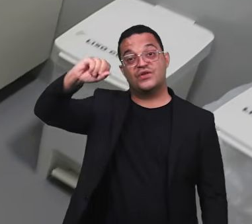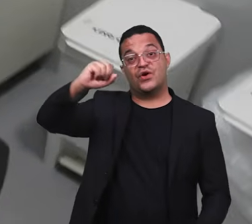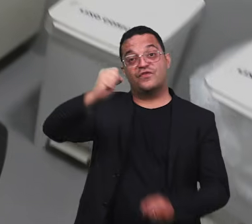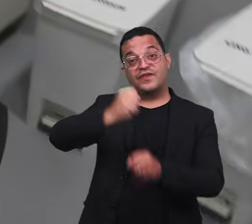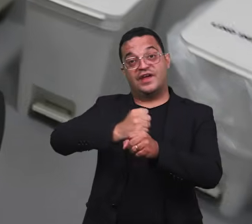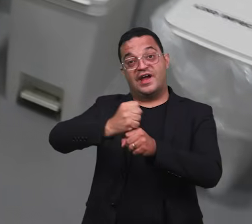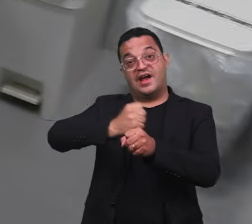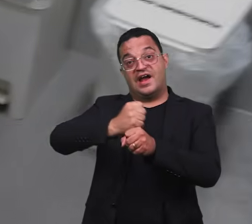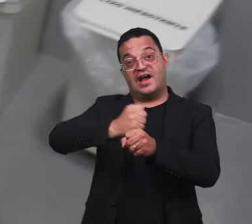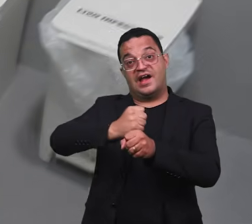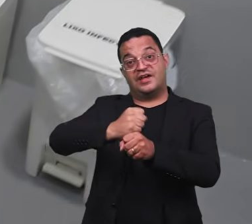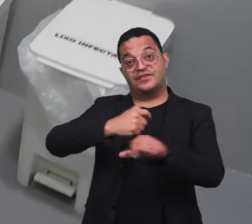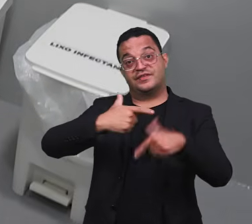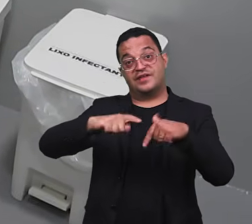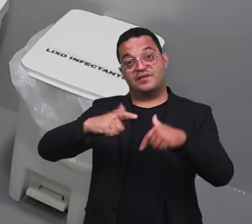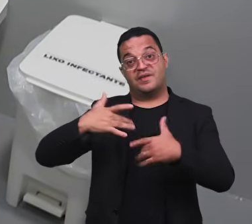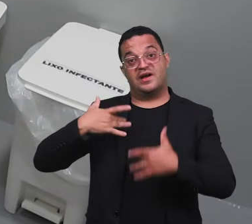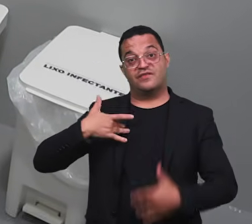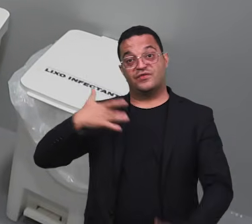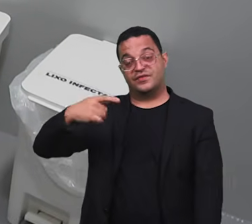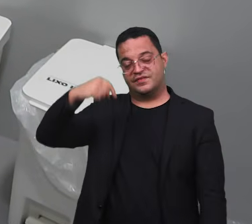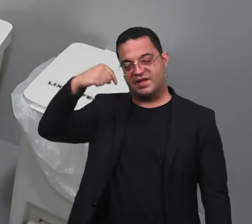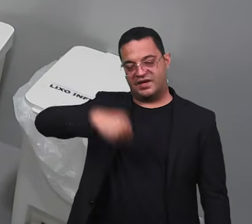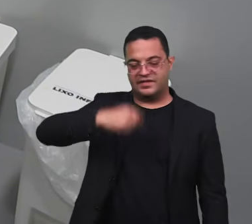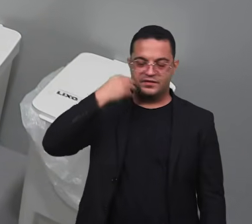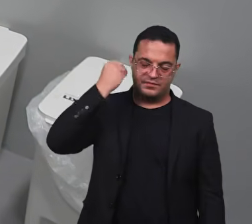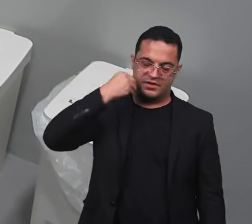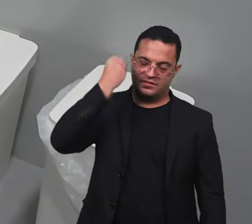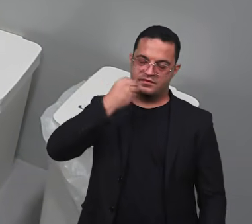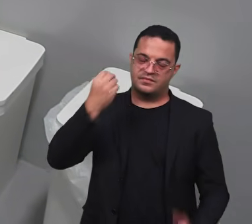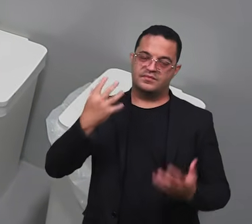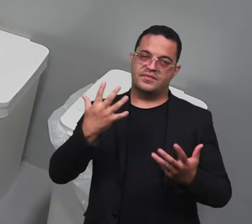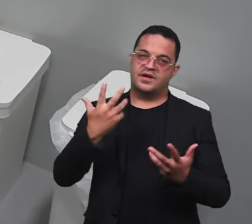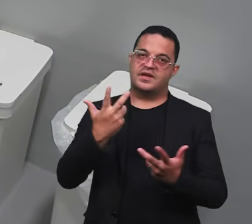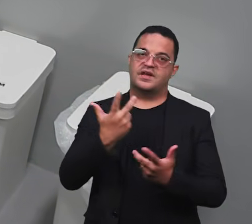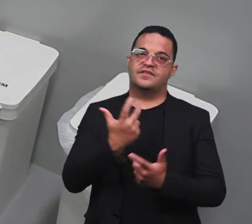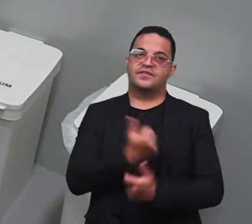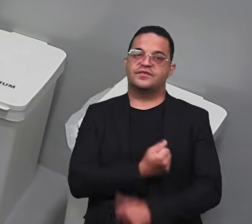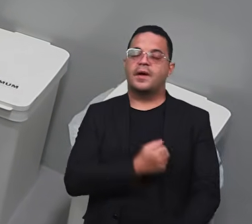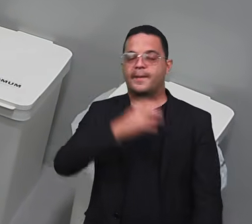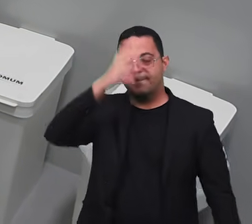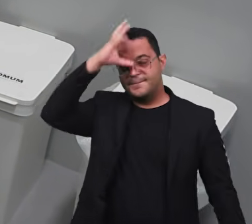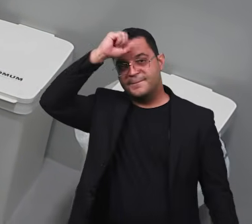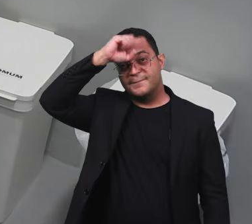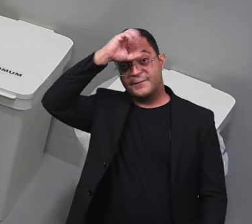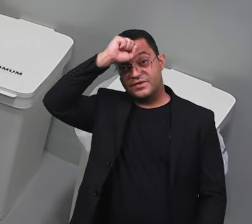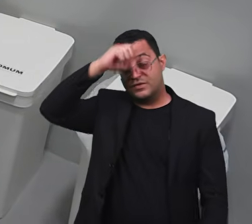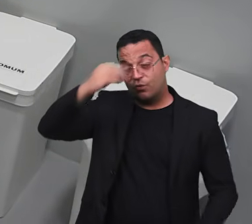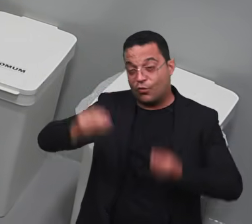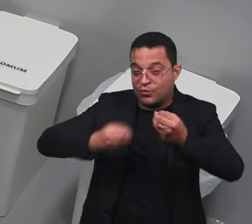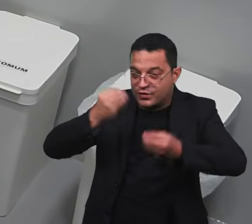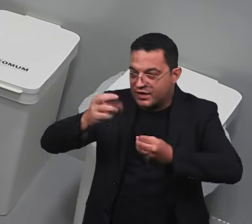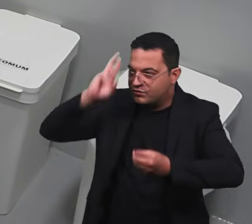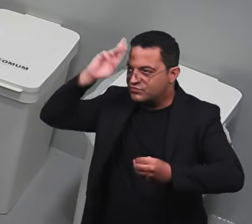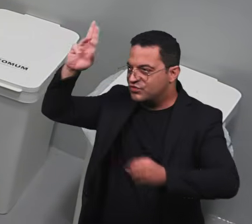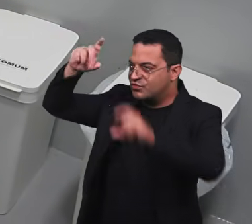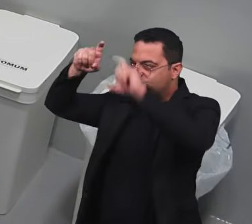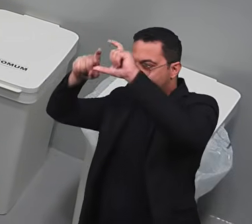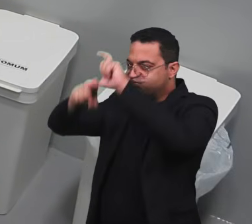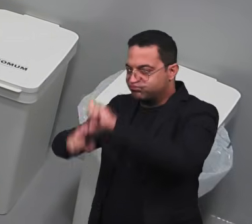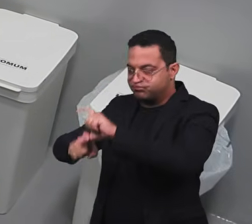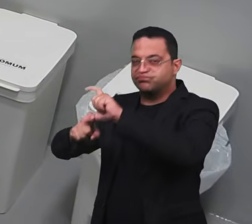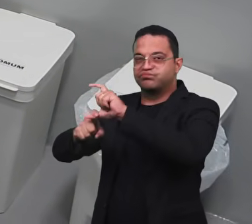Eu vivi experiências maravilhosas aqui. Eu aprendi a viver na dependência do